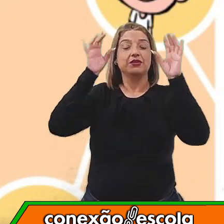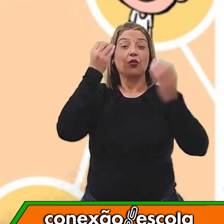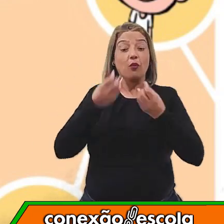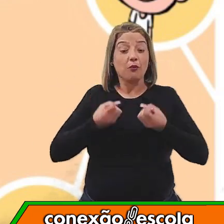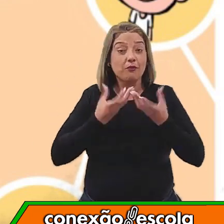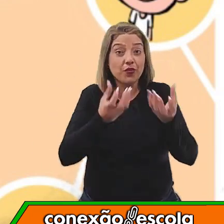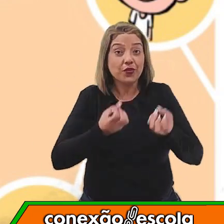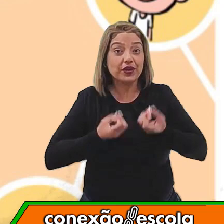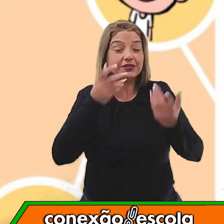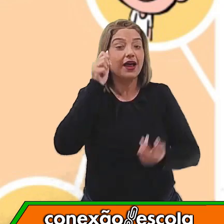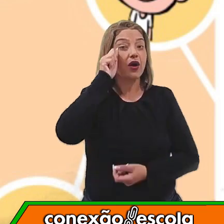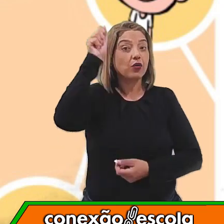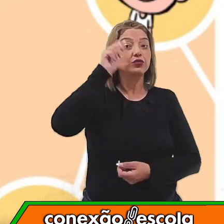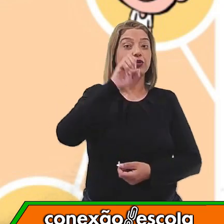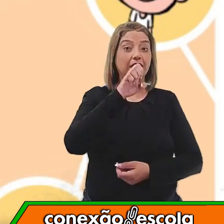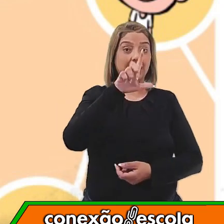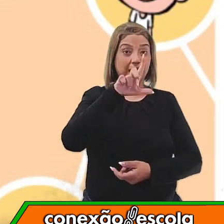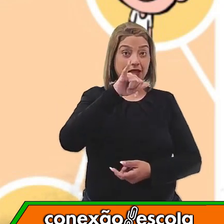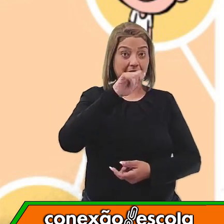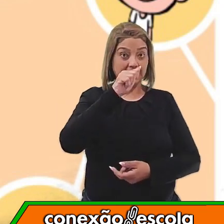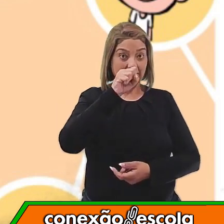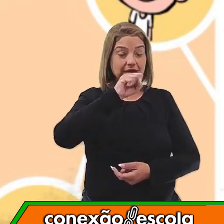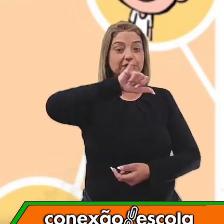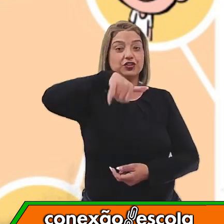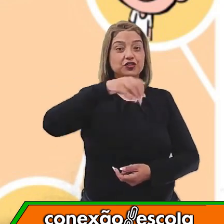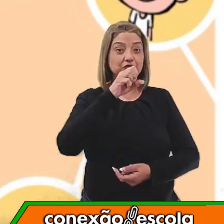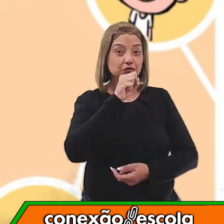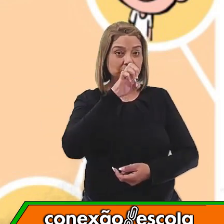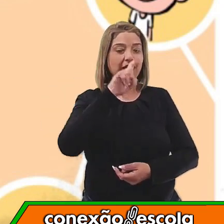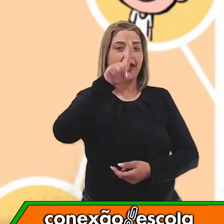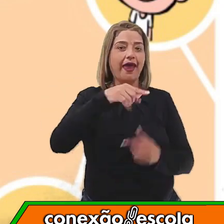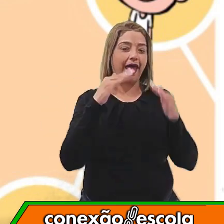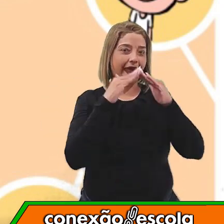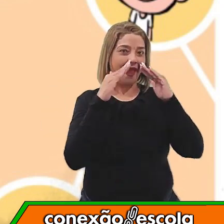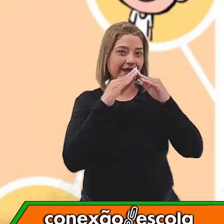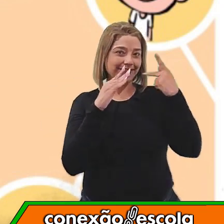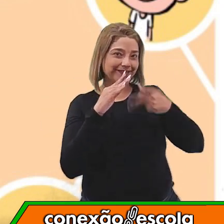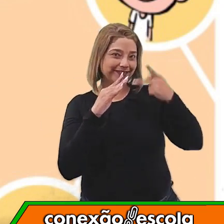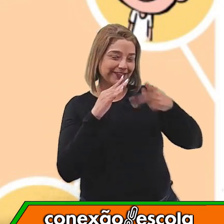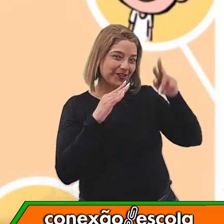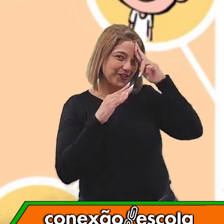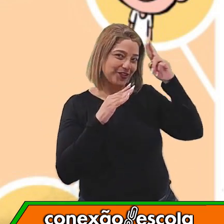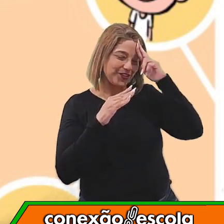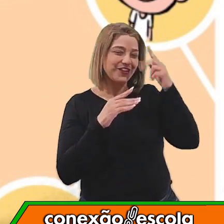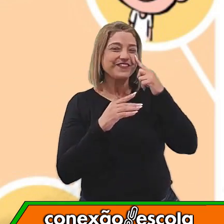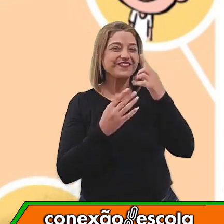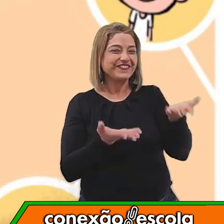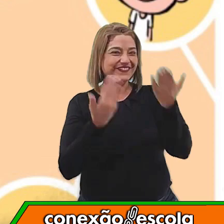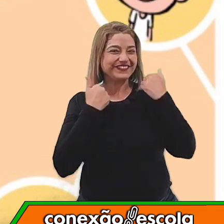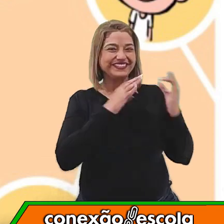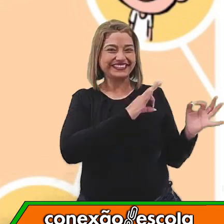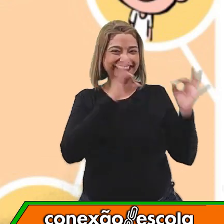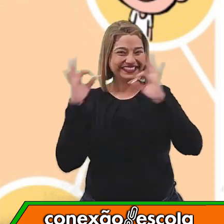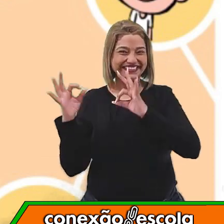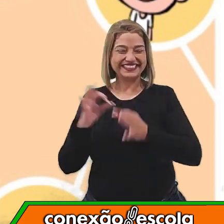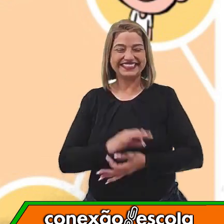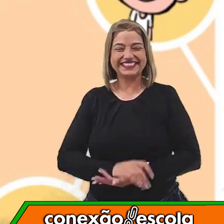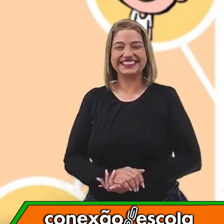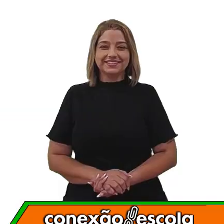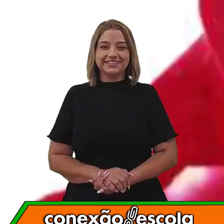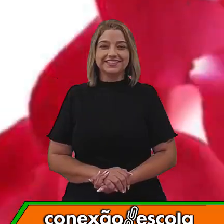poesia do autor Elias José, A Casa e o Seu Dono. Vamos assistir? Ah, vamos sim?